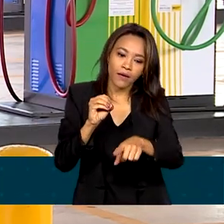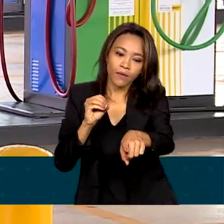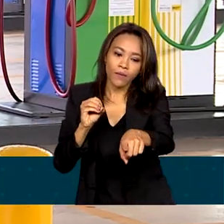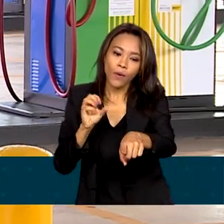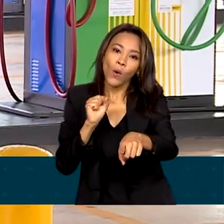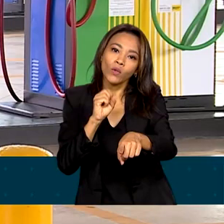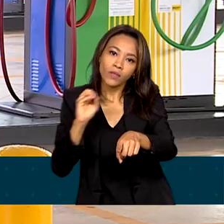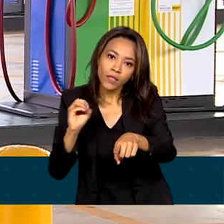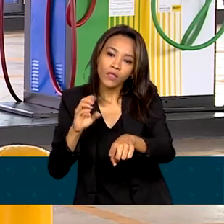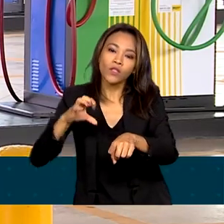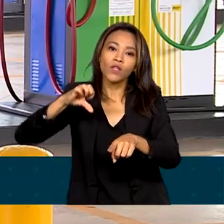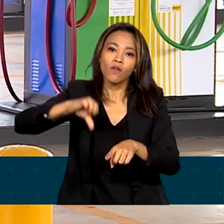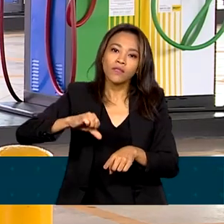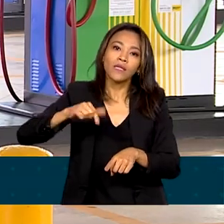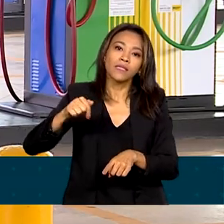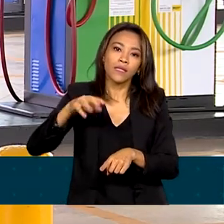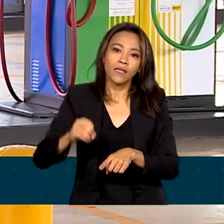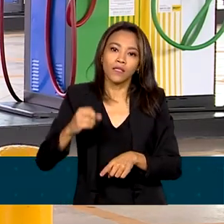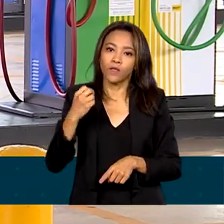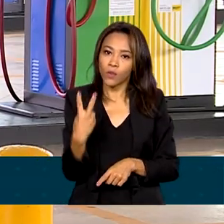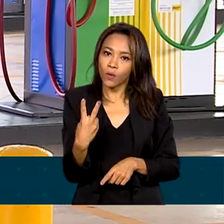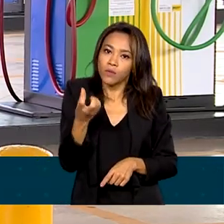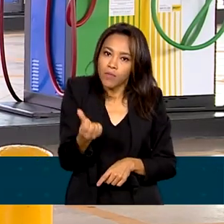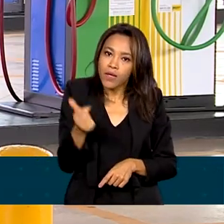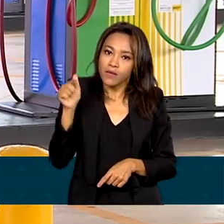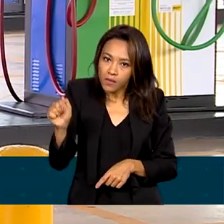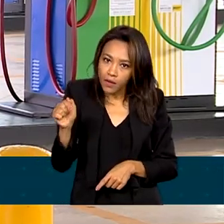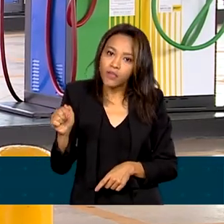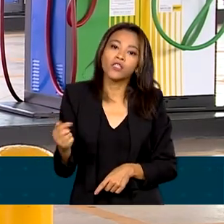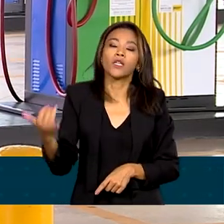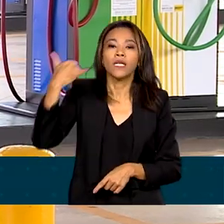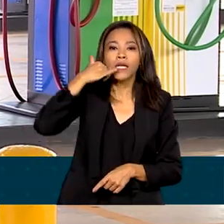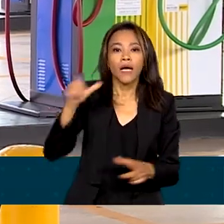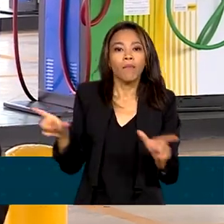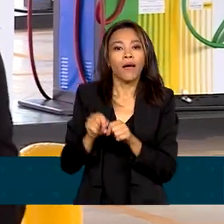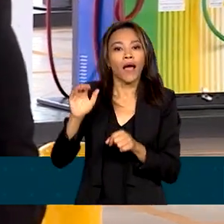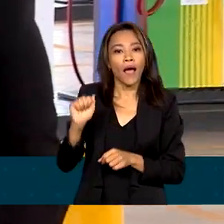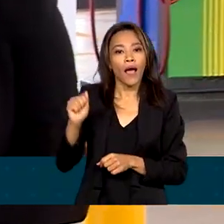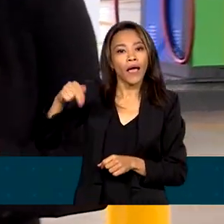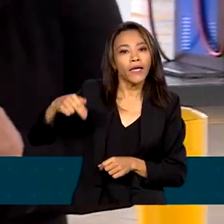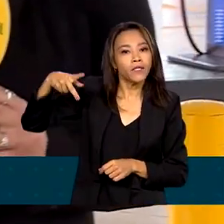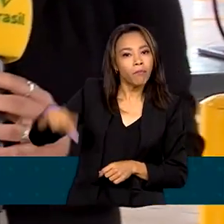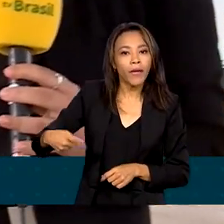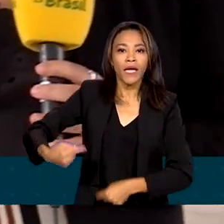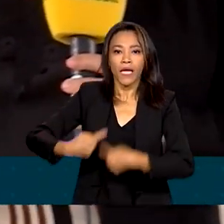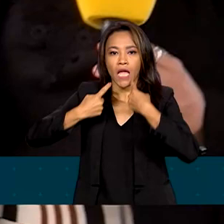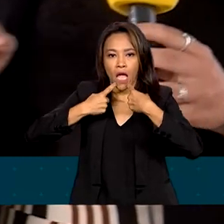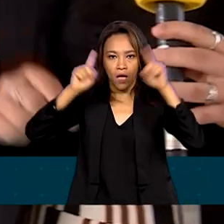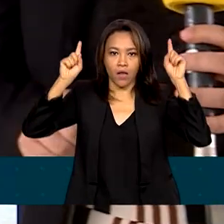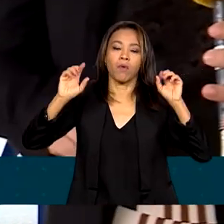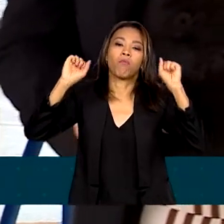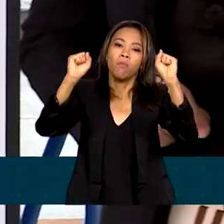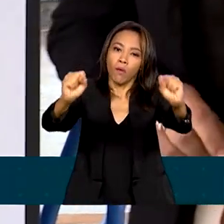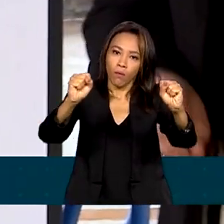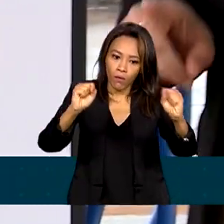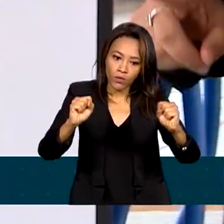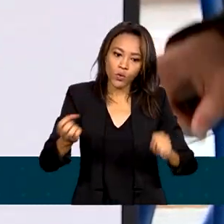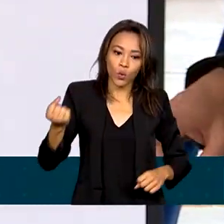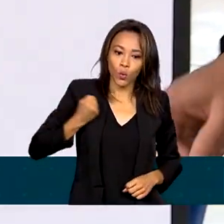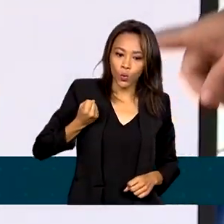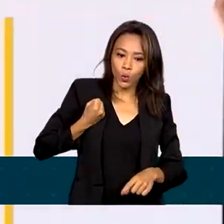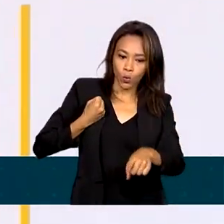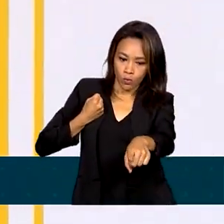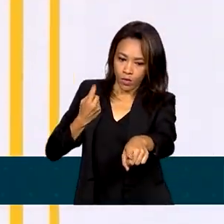0800 970 0267 da Agência Nacional de Petróleo e fazer uma reclamação. O número da agência e